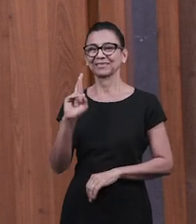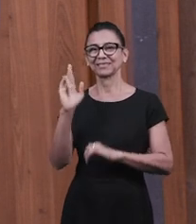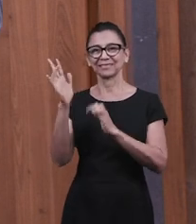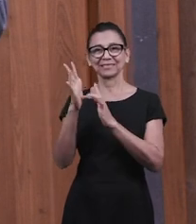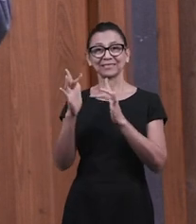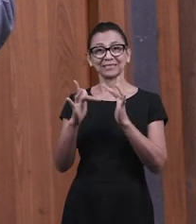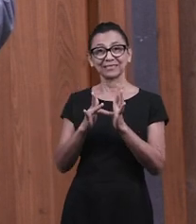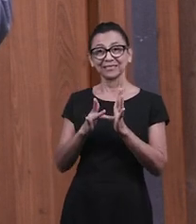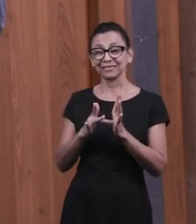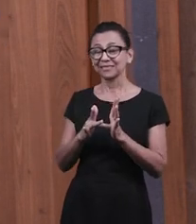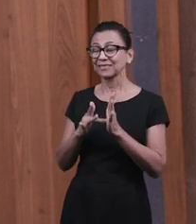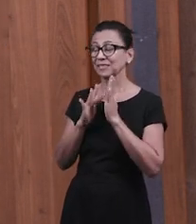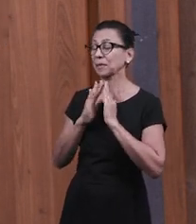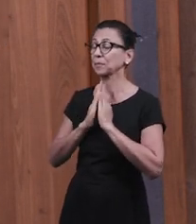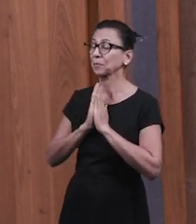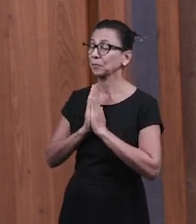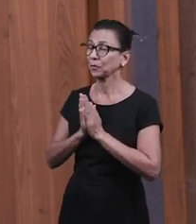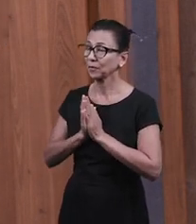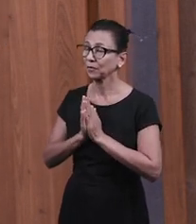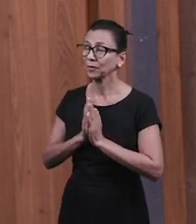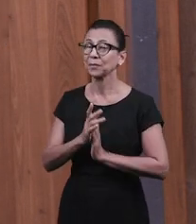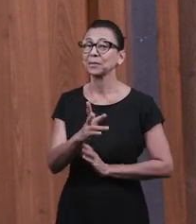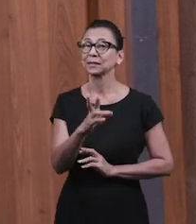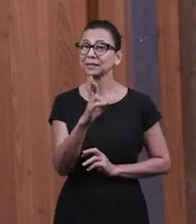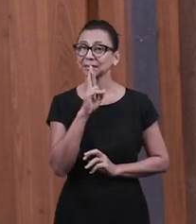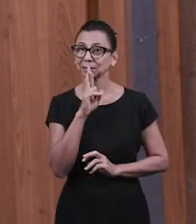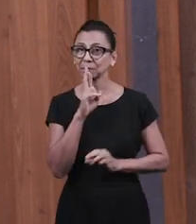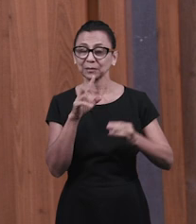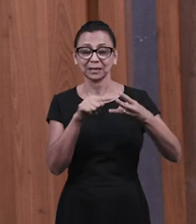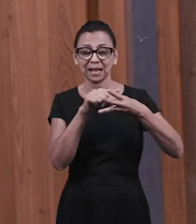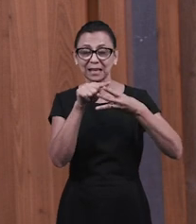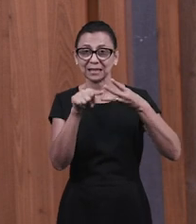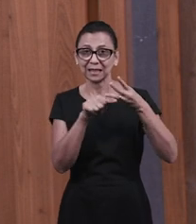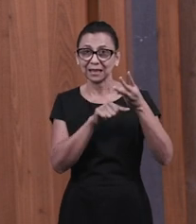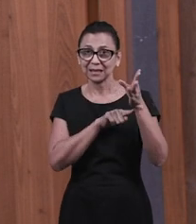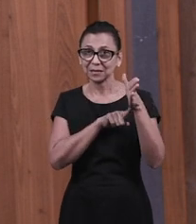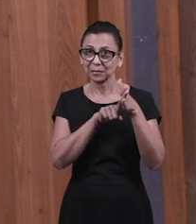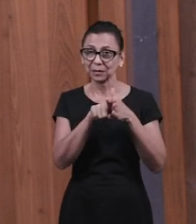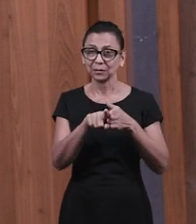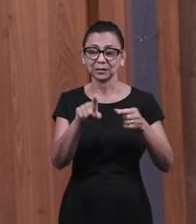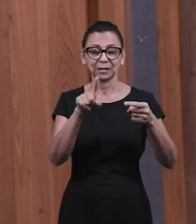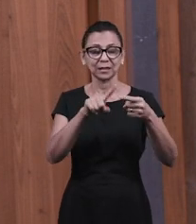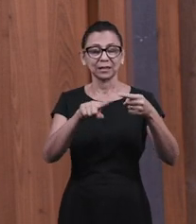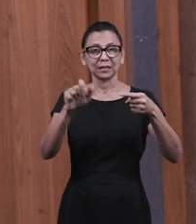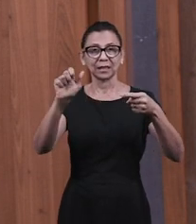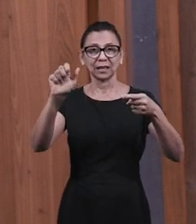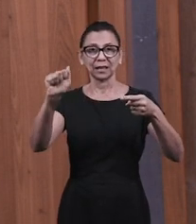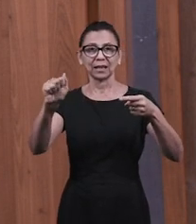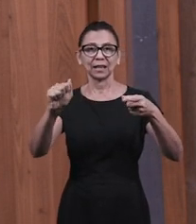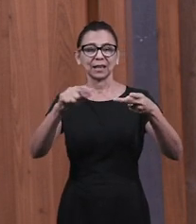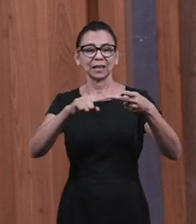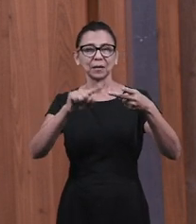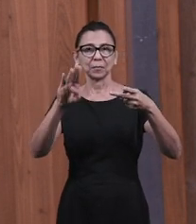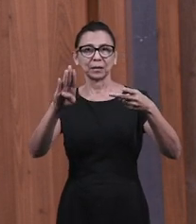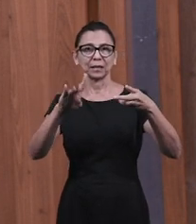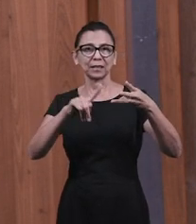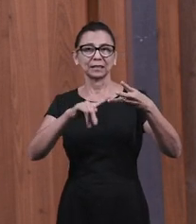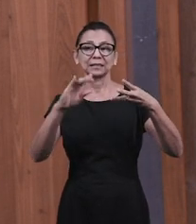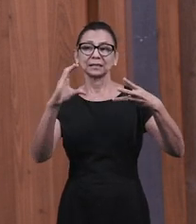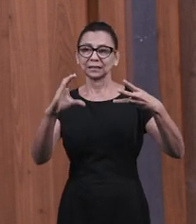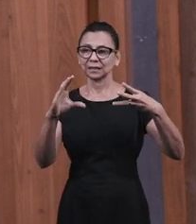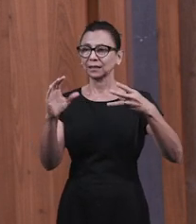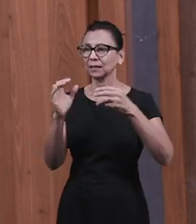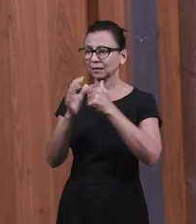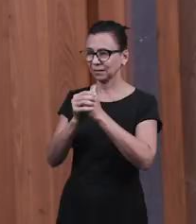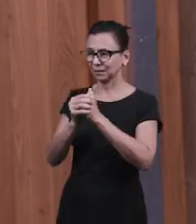Senhor, irmã Iliane, por favor, pode responder as 3 perguntas, a letra A, a letra B e a letra